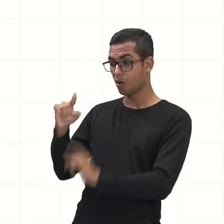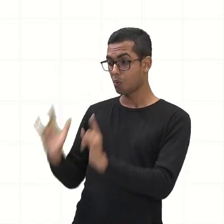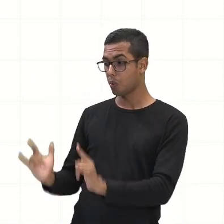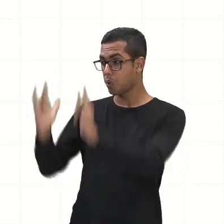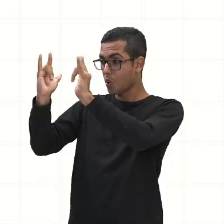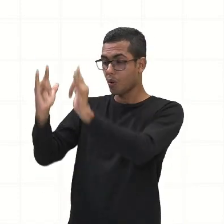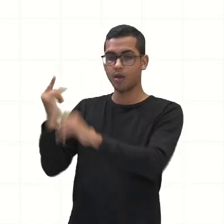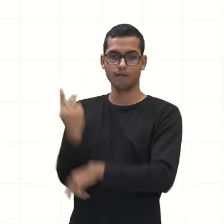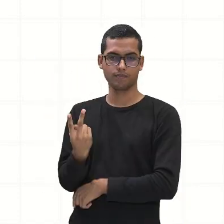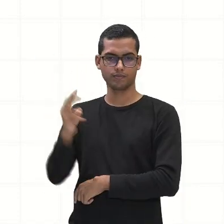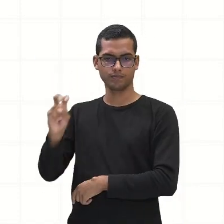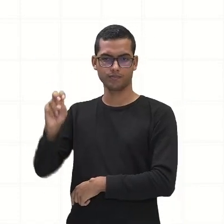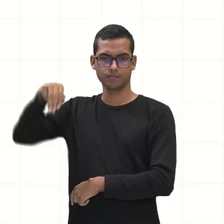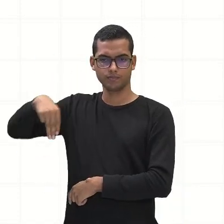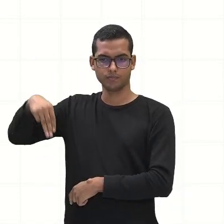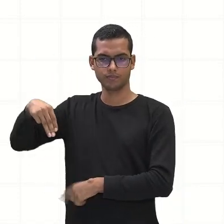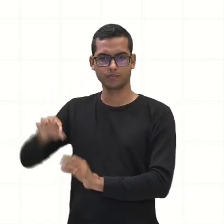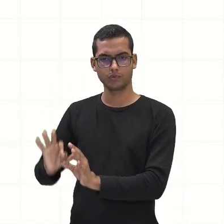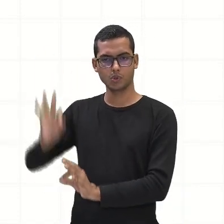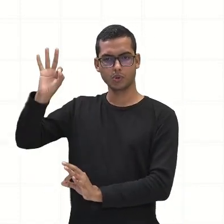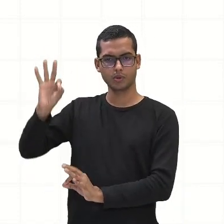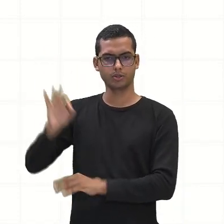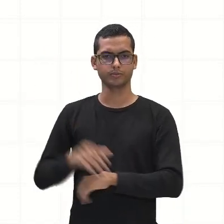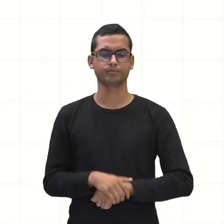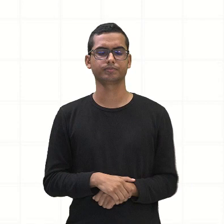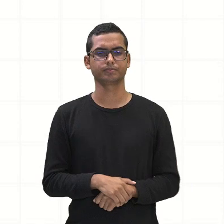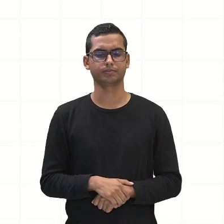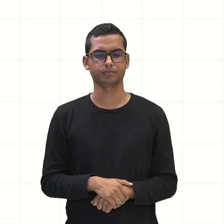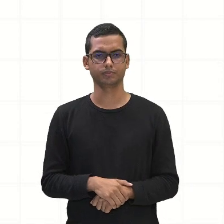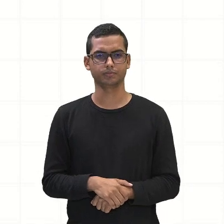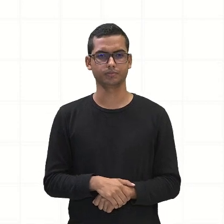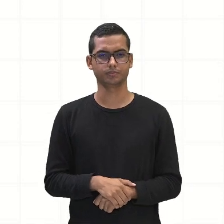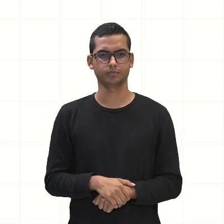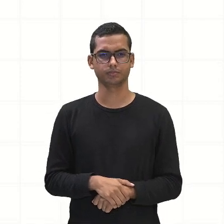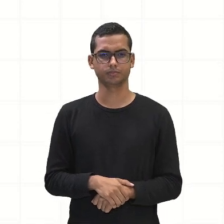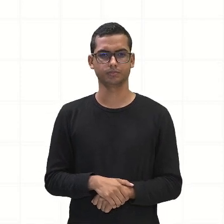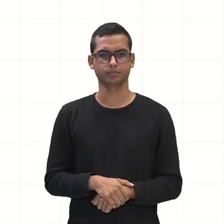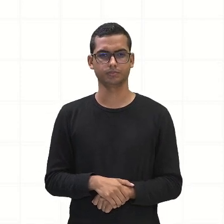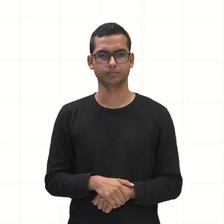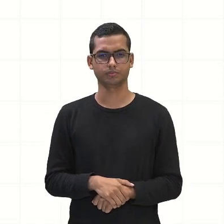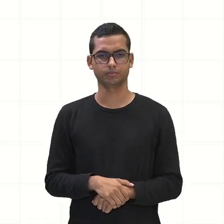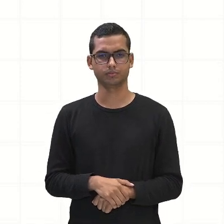certo? Então, novamente aqui, ó, o que é que eu sei? A altura